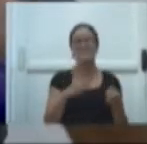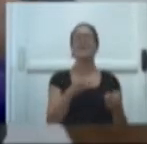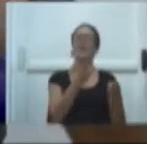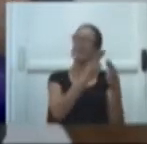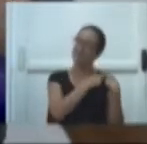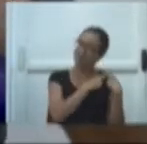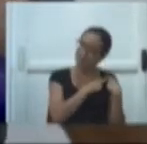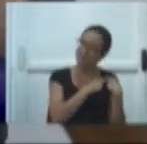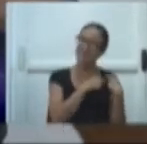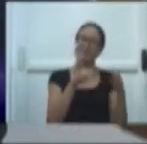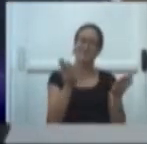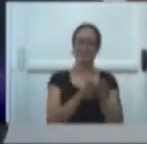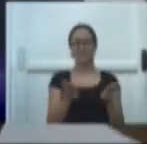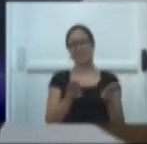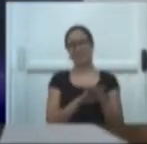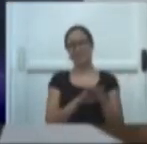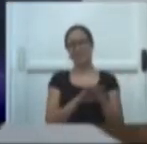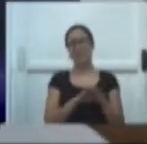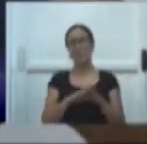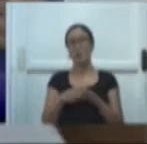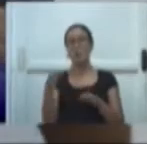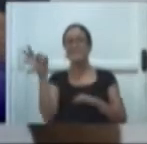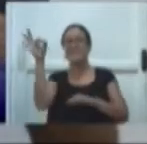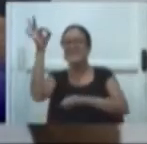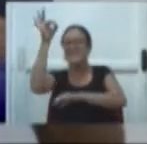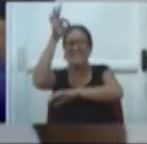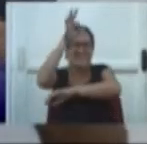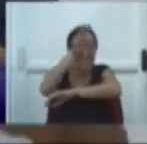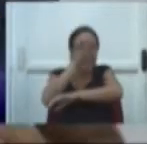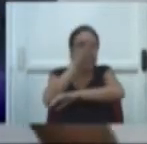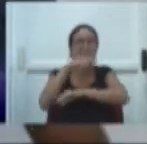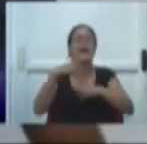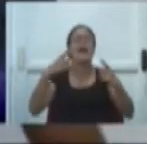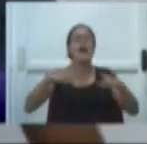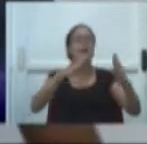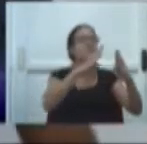é doméstico, está na casa das pessoas.